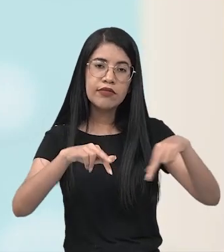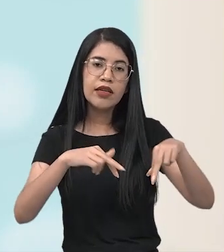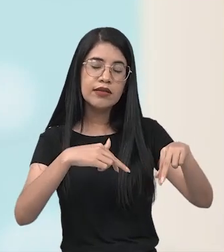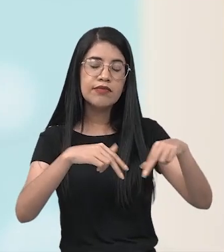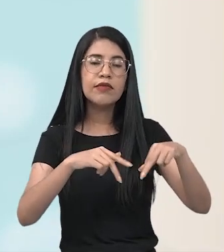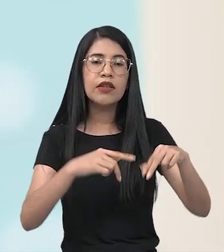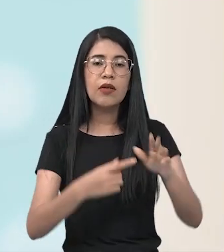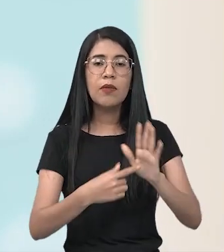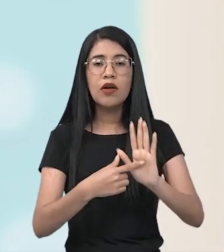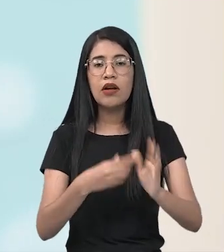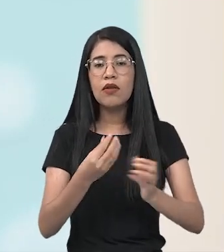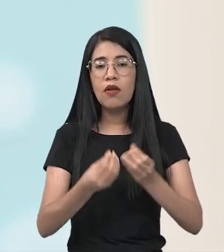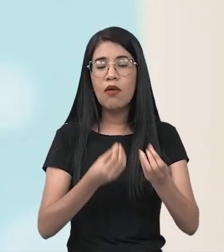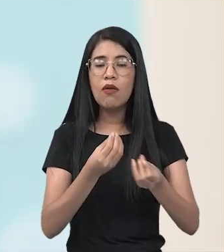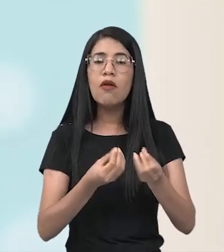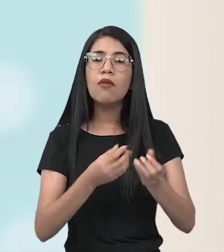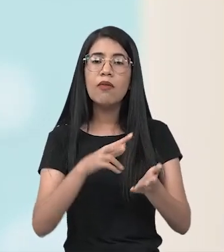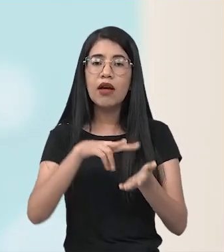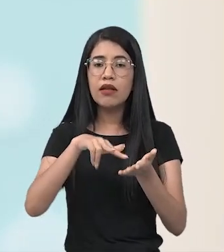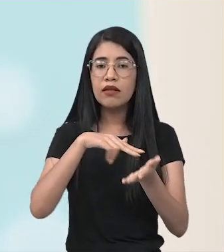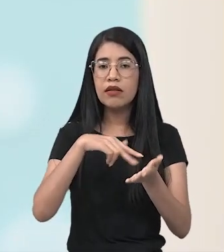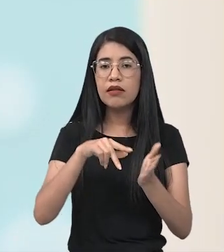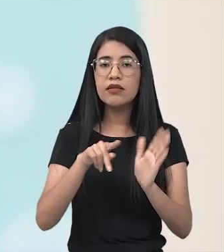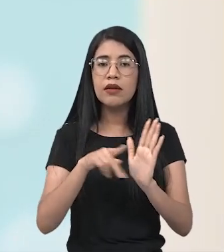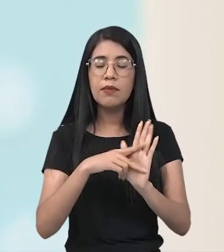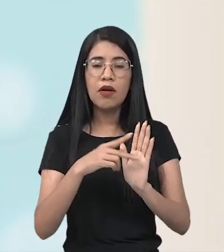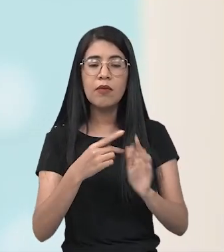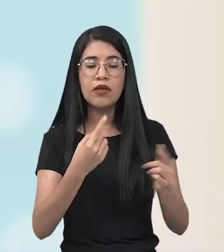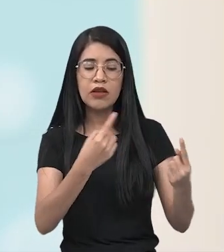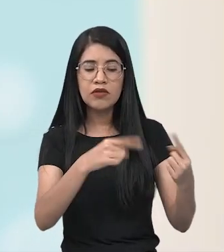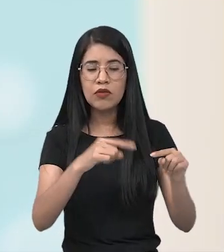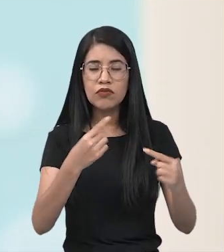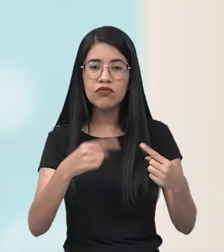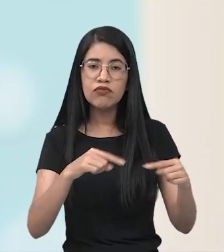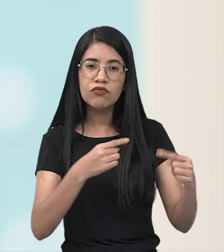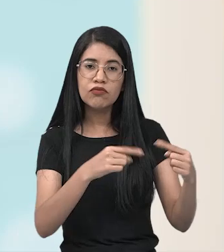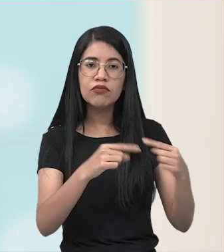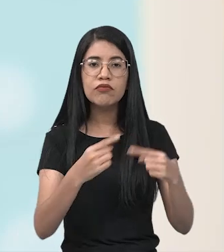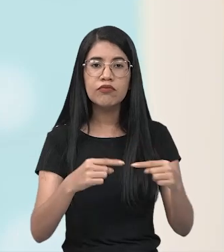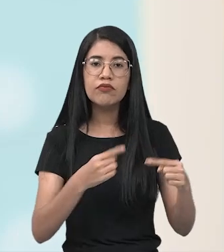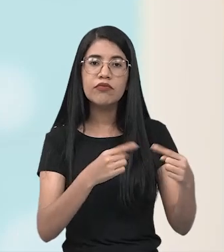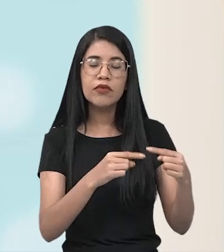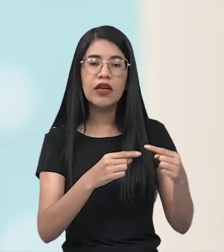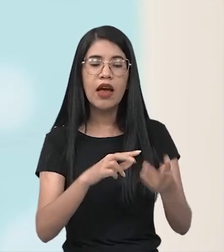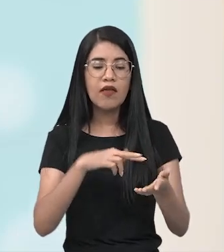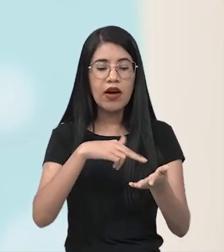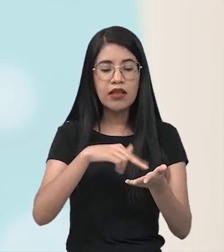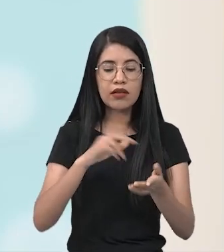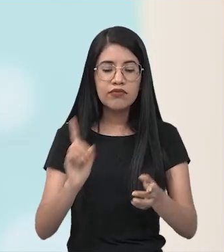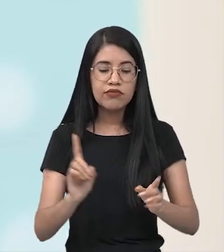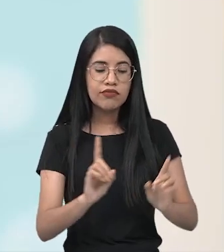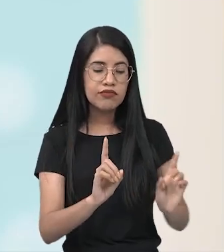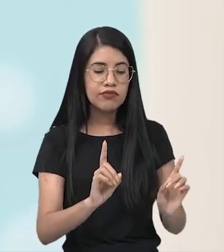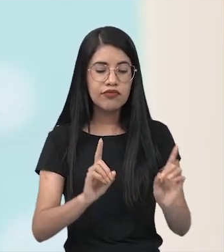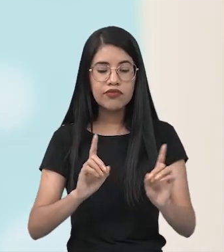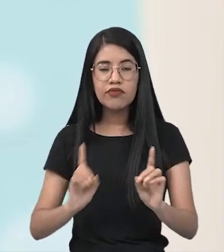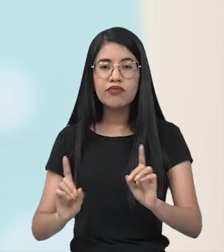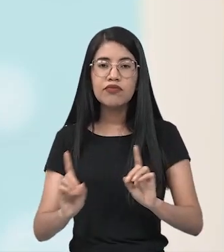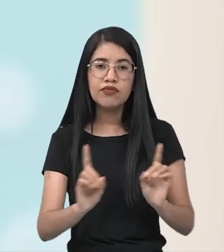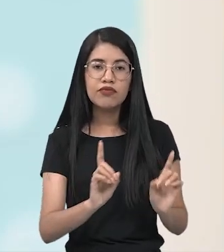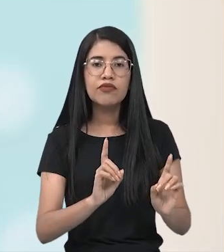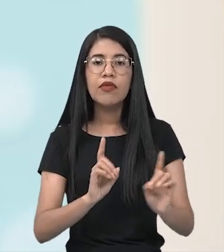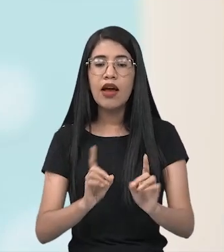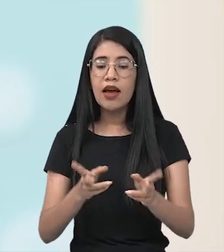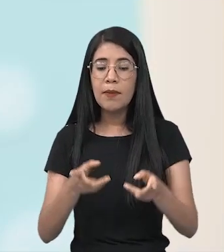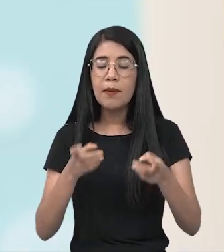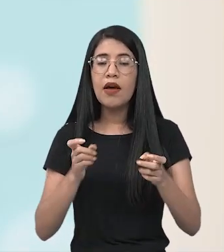roda, mostrando a sua movimentação, vão batalhando, né? E um vai, dança e volta, e entra e vai o outro, que eles vão